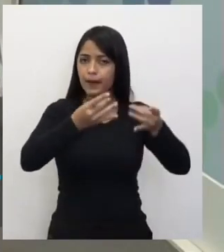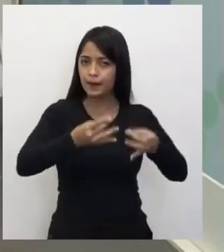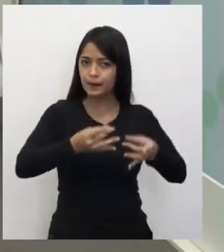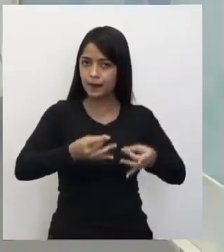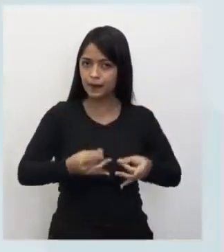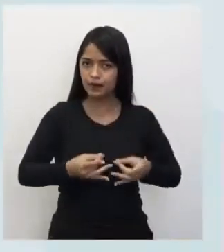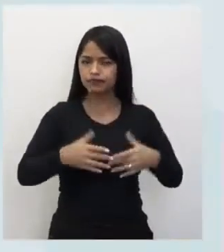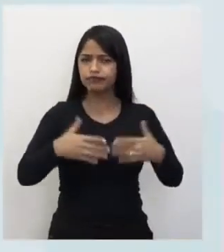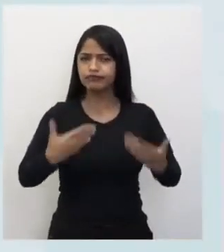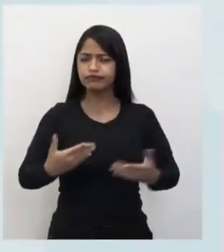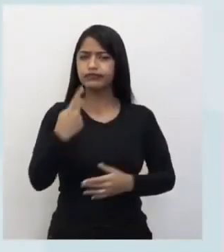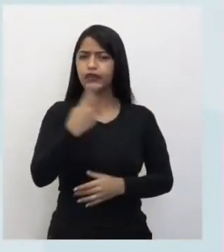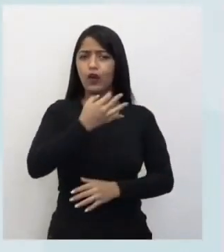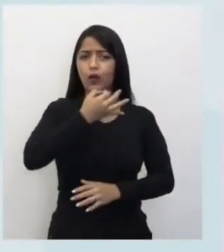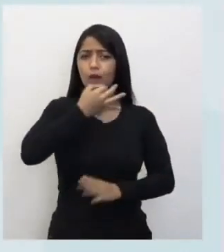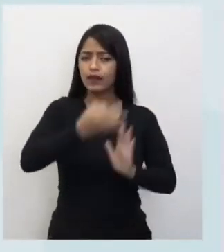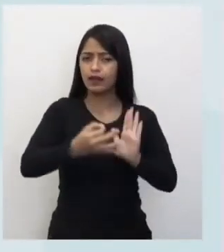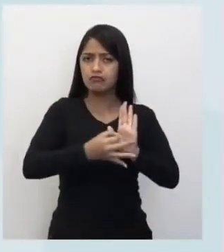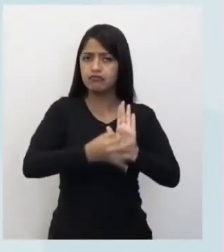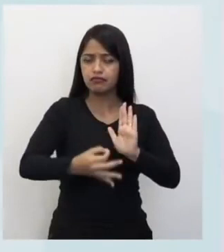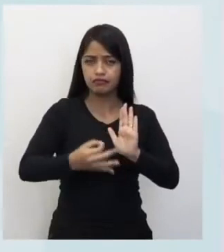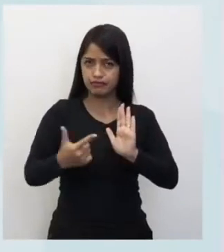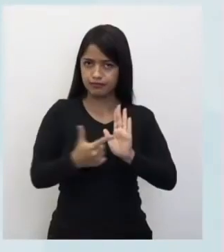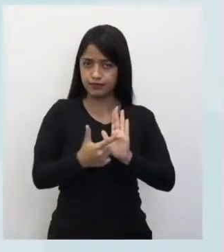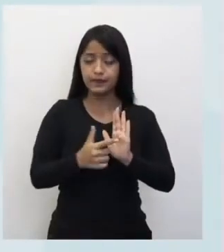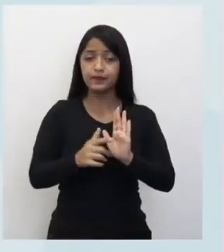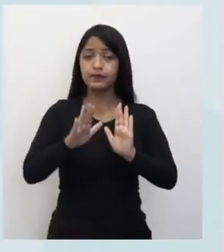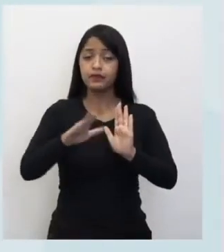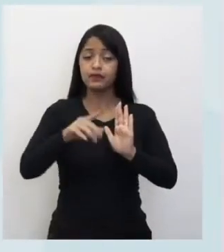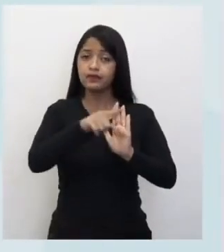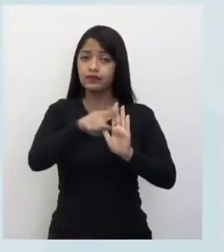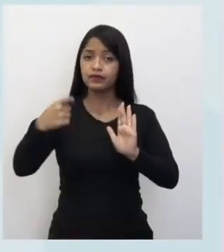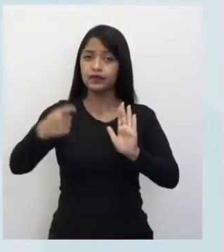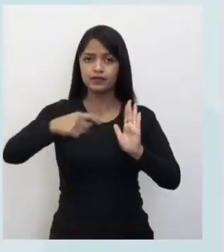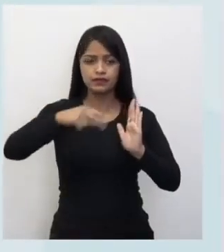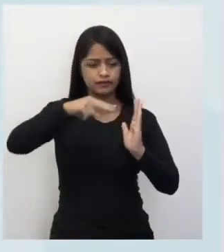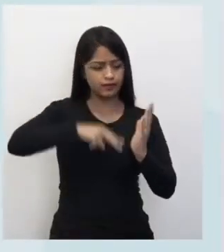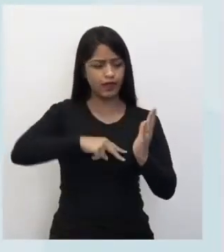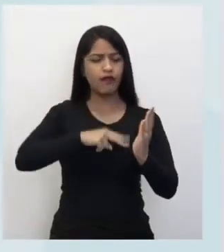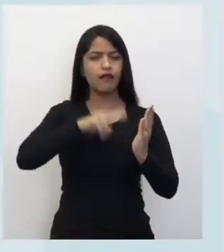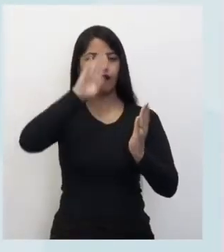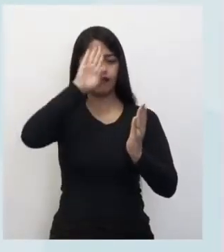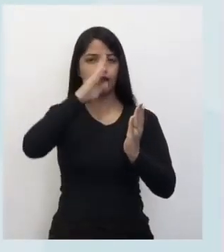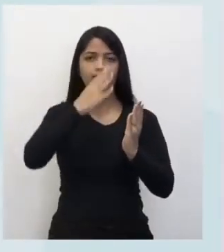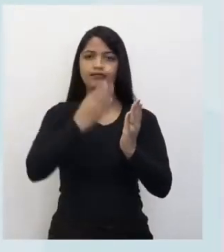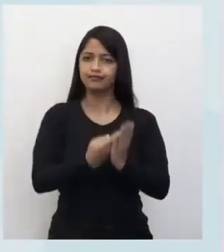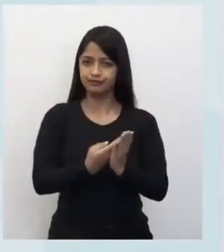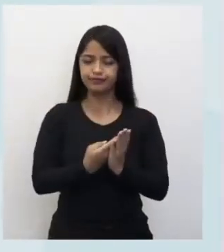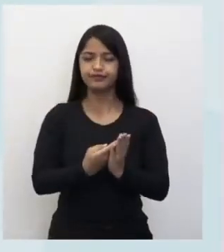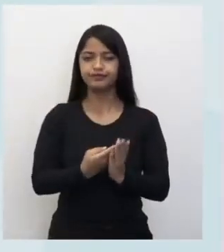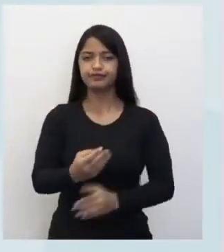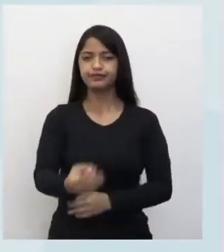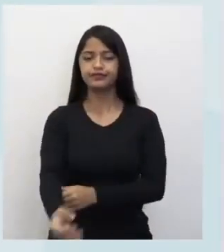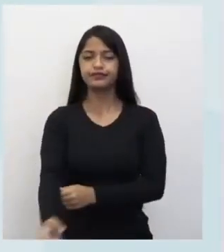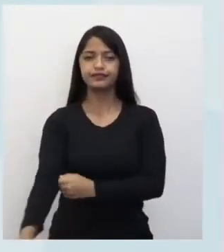imparcial, ou seja, o discurso tem que passar credibilidade e o jornalista não deve emitir sua opinião